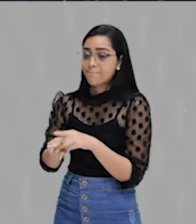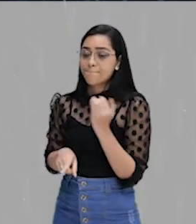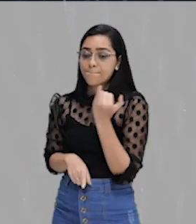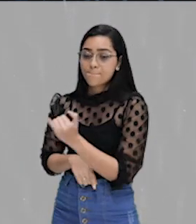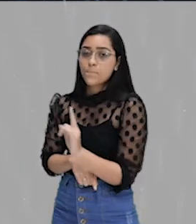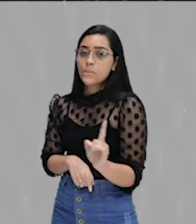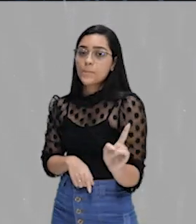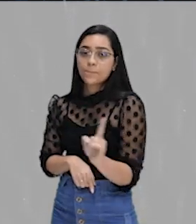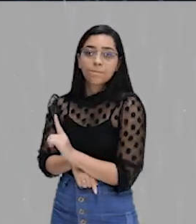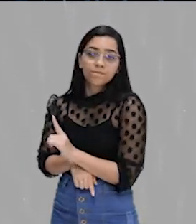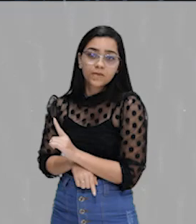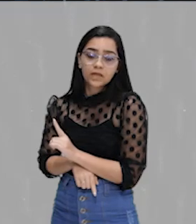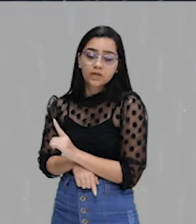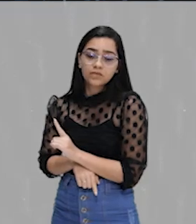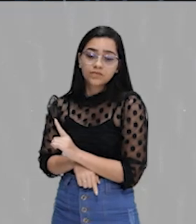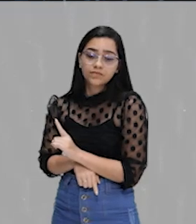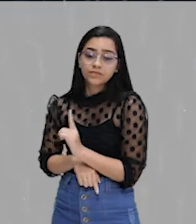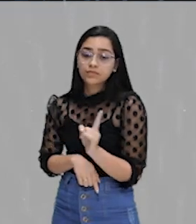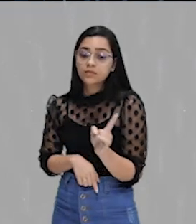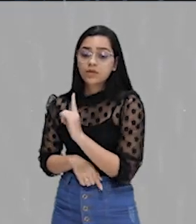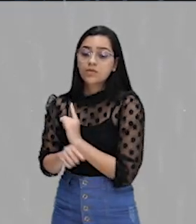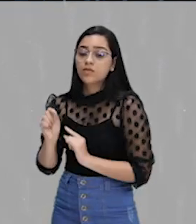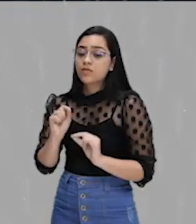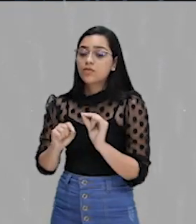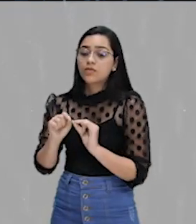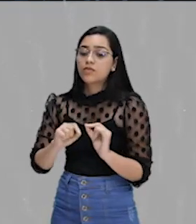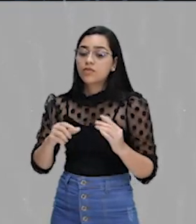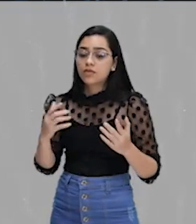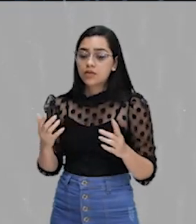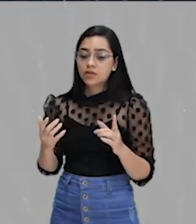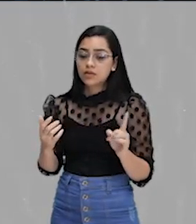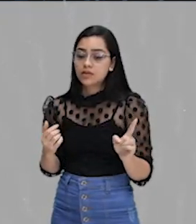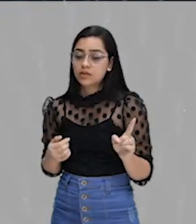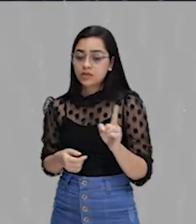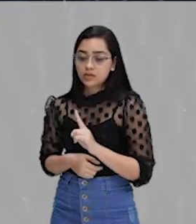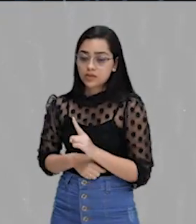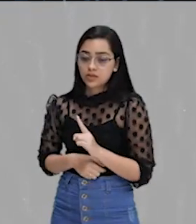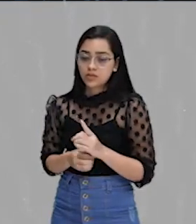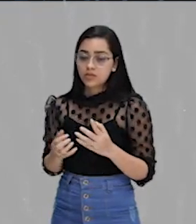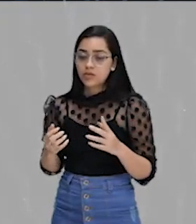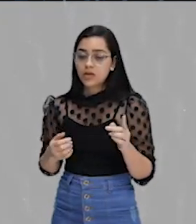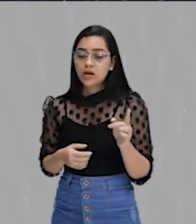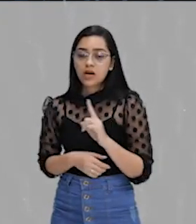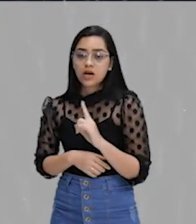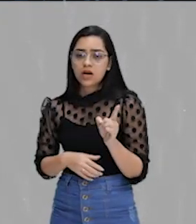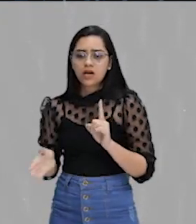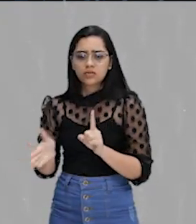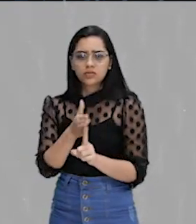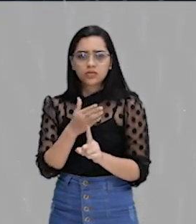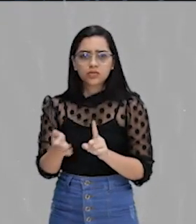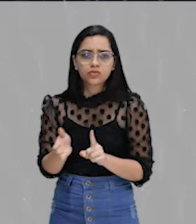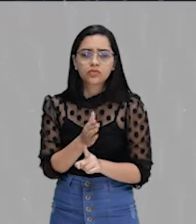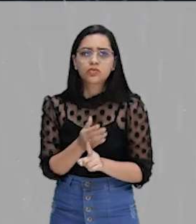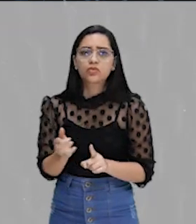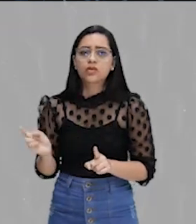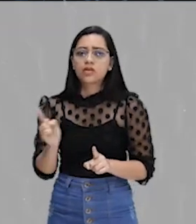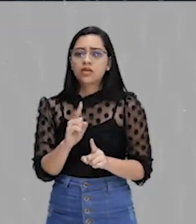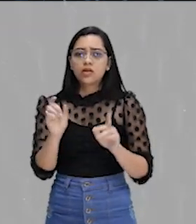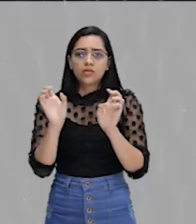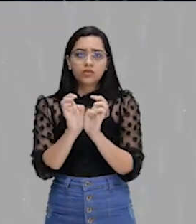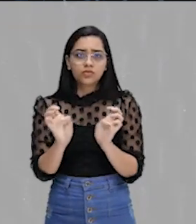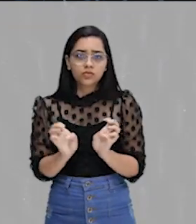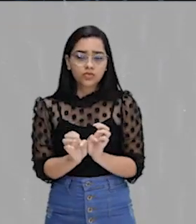não. Não ao quê? Ela vai dizer não à tortura, não a uma